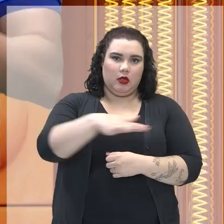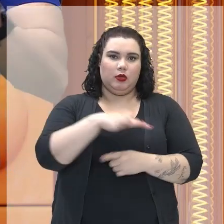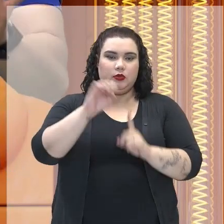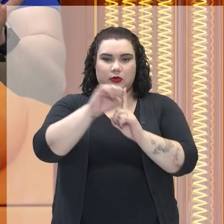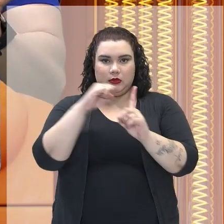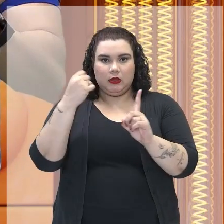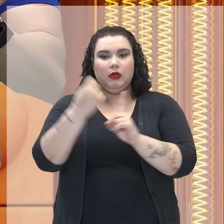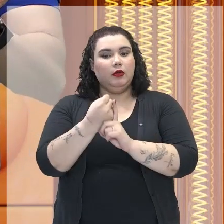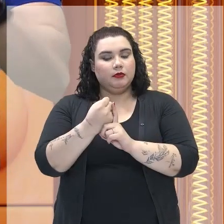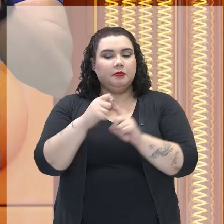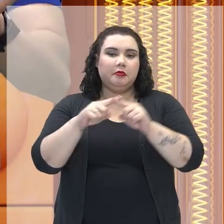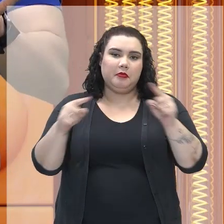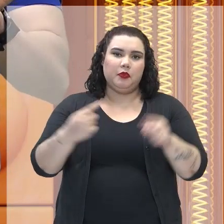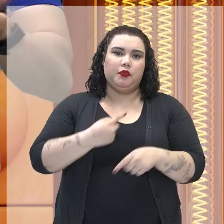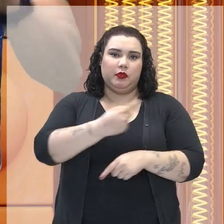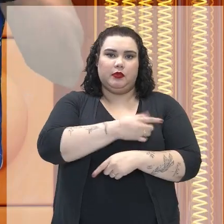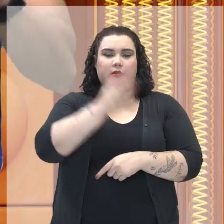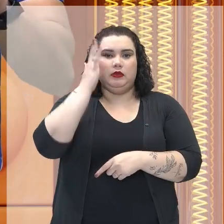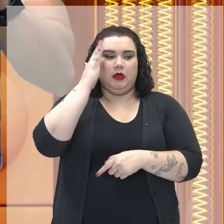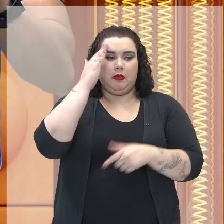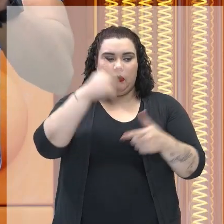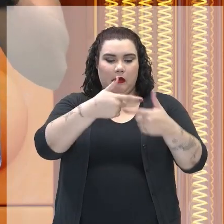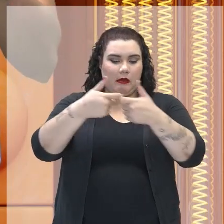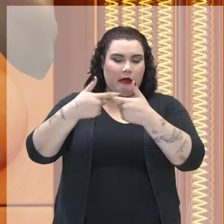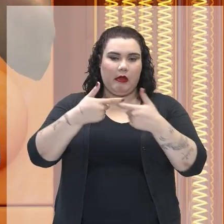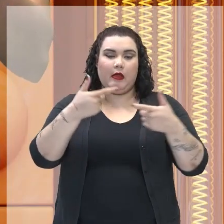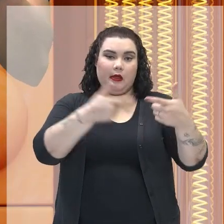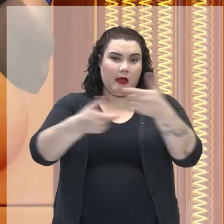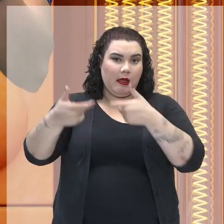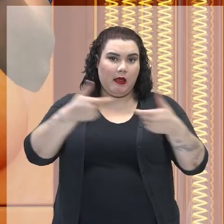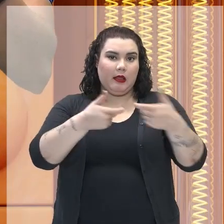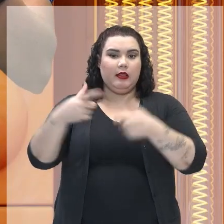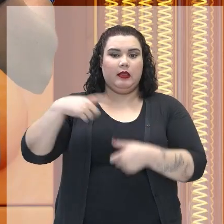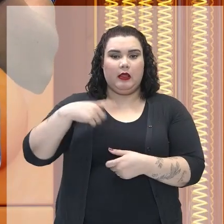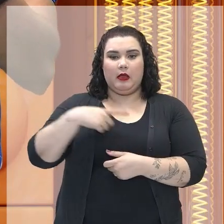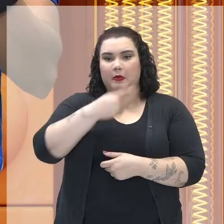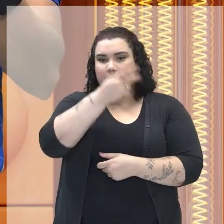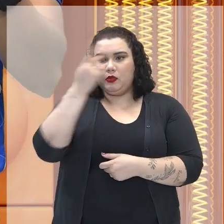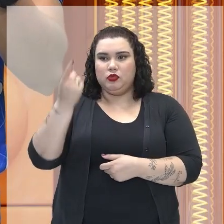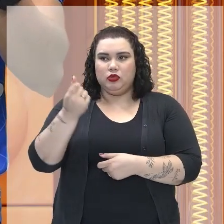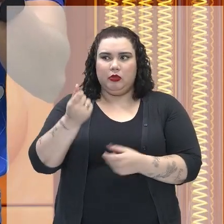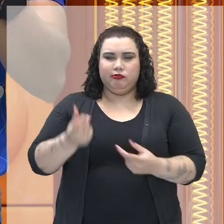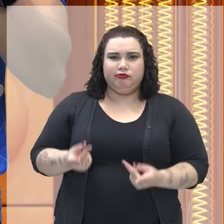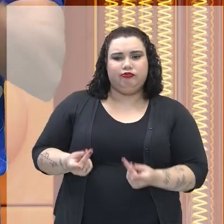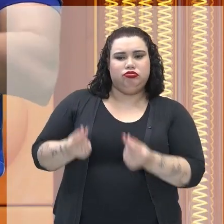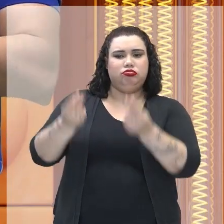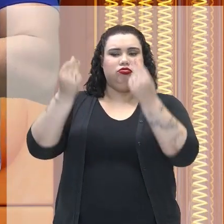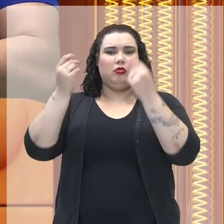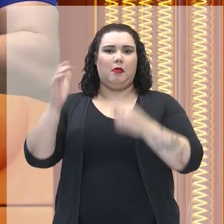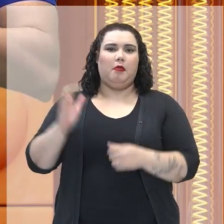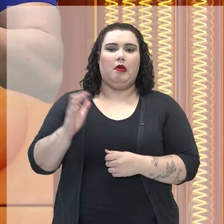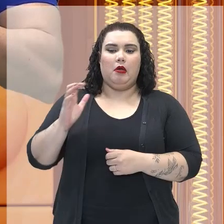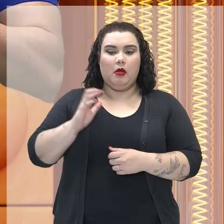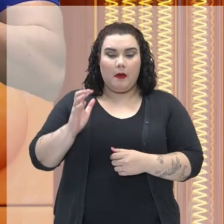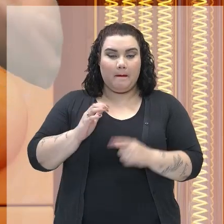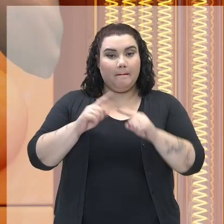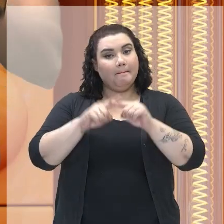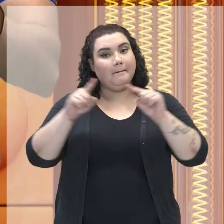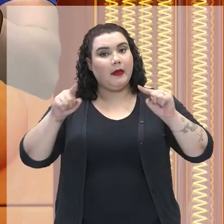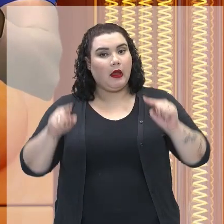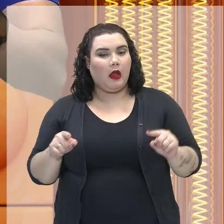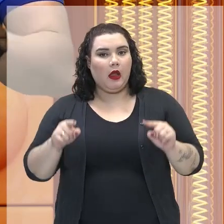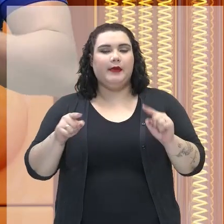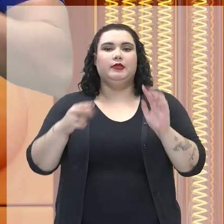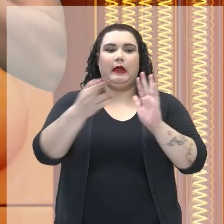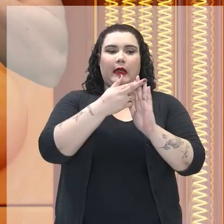sociedade. Claro que a gente sabe que numa guerra sempre tem aquelas pessoas que estão, olha, ganhando muito, muito dinheiro. Mas, de